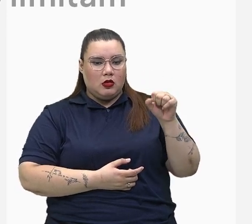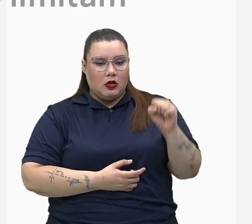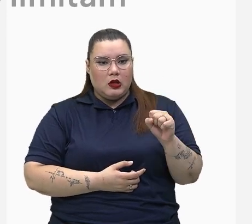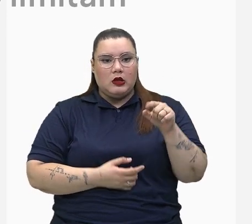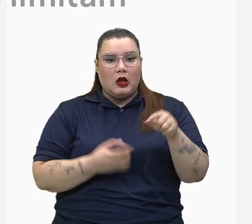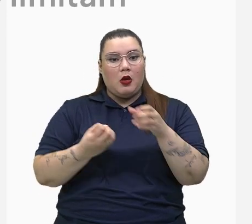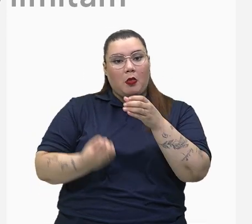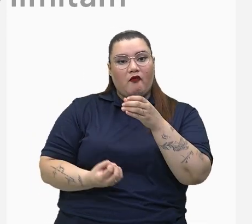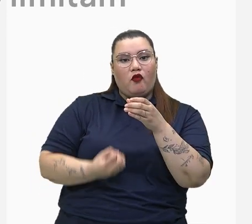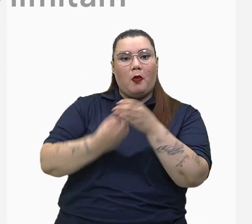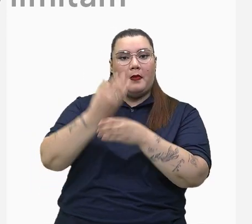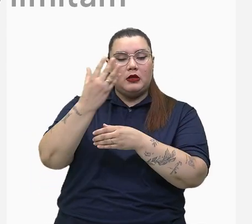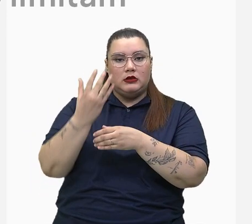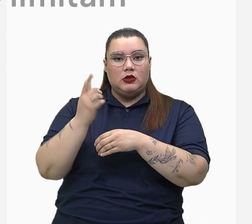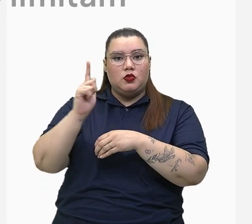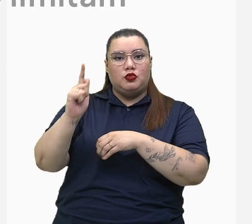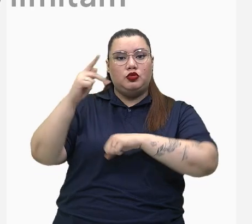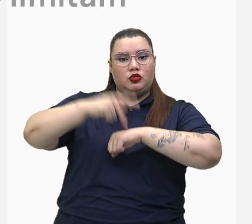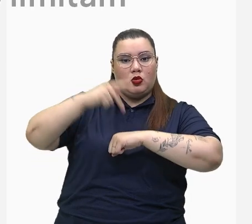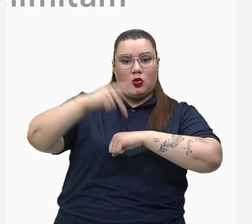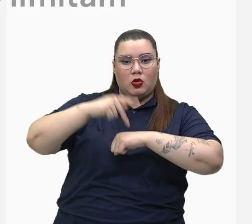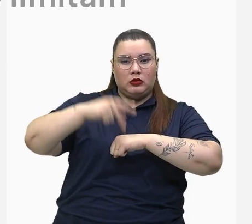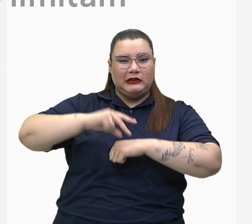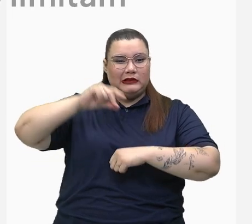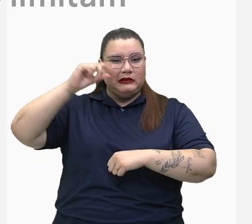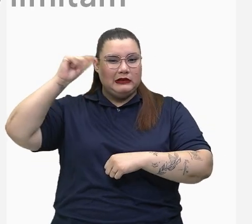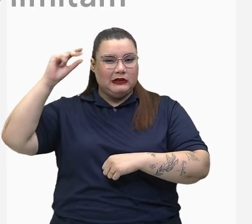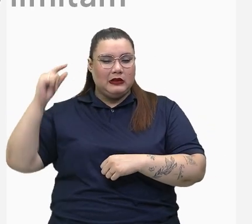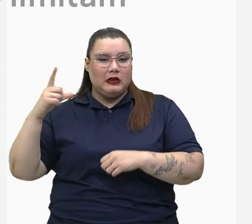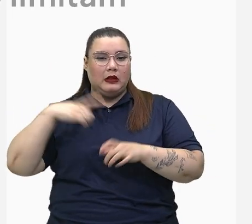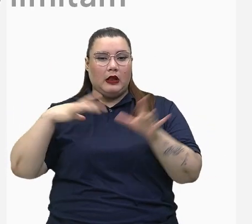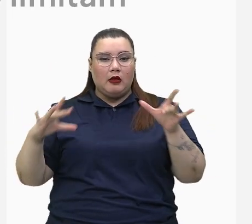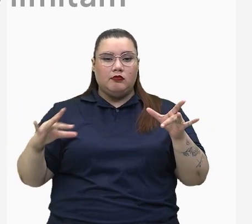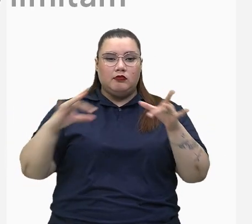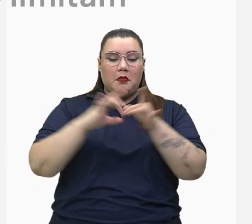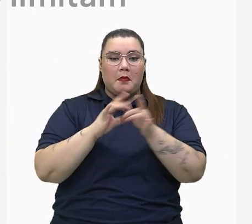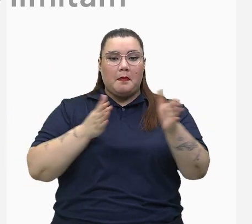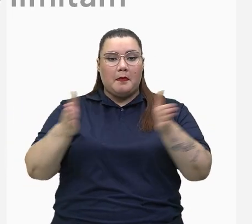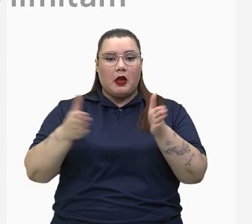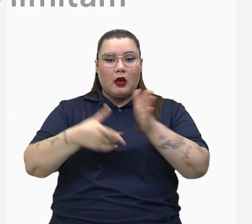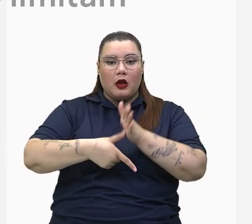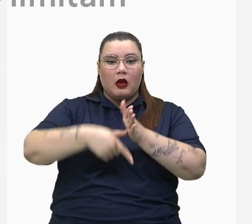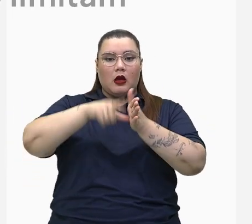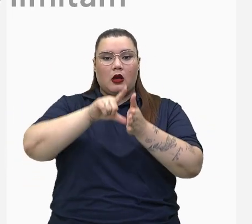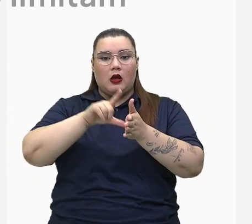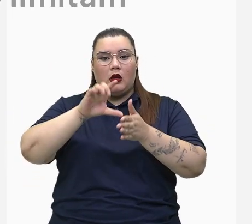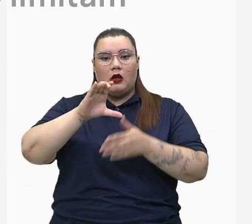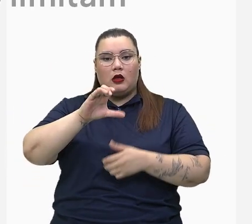mais antigas, tendo sua origem que está ligada lá ao período